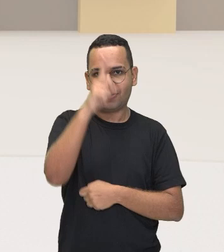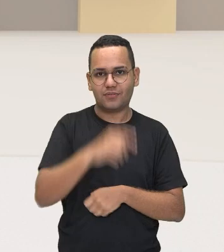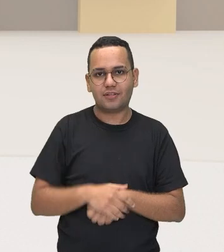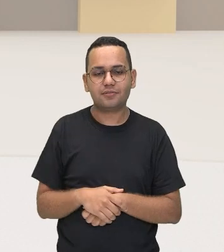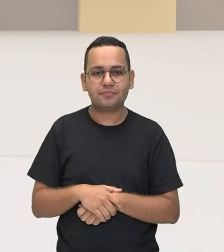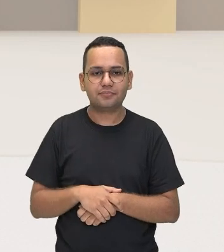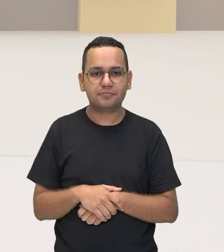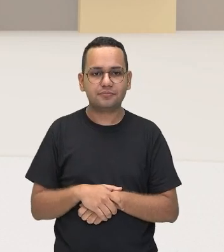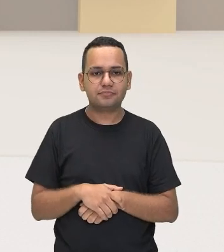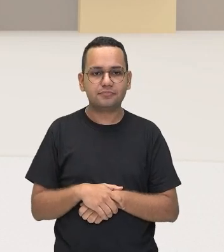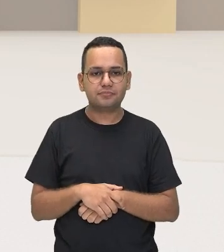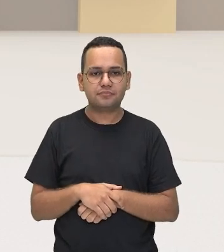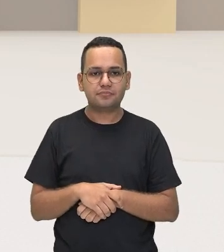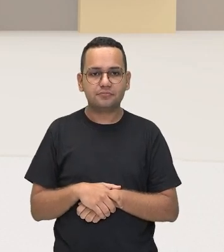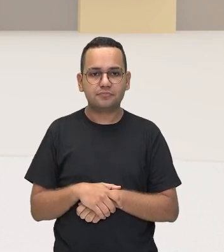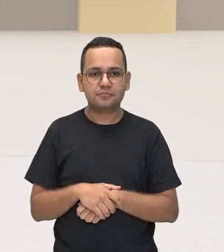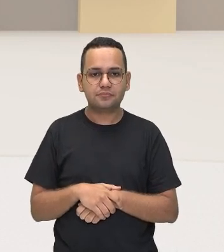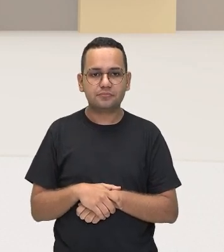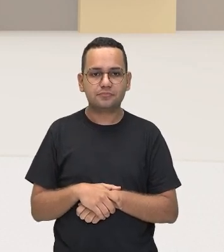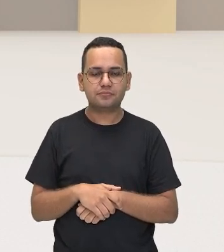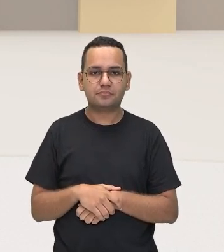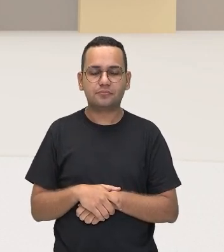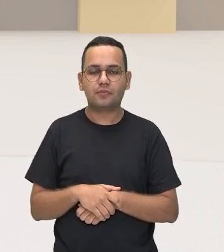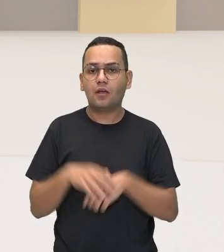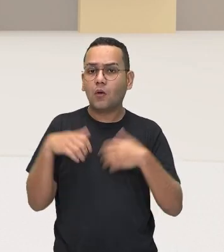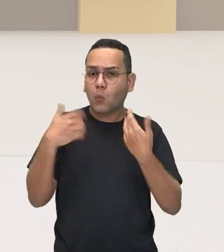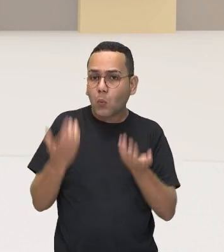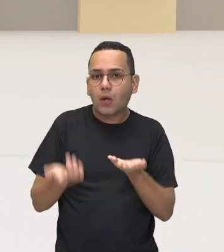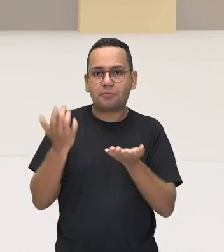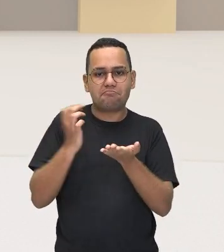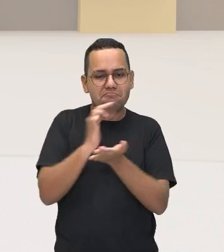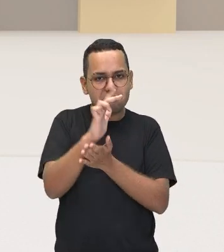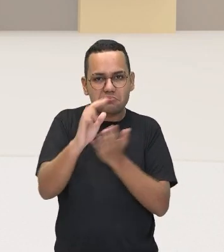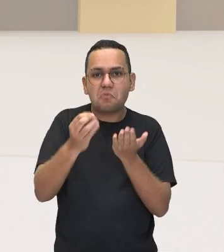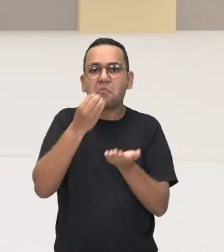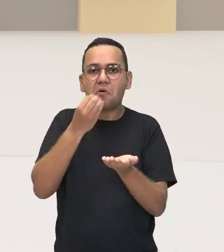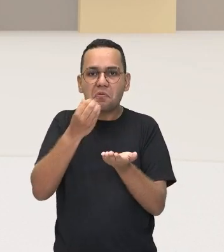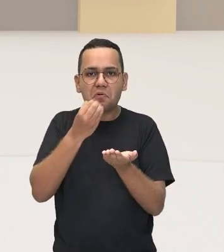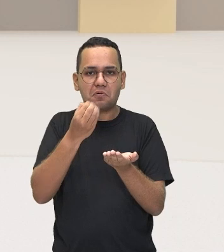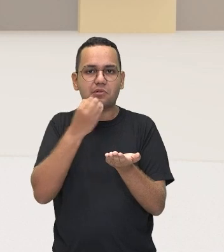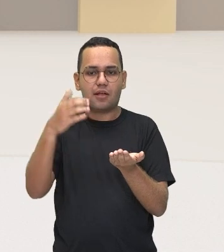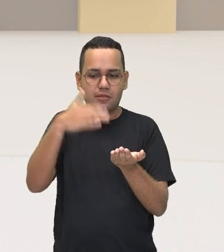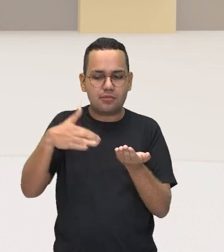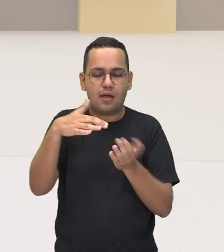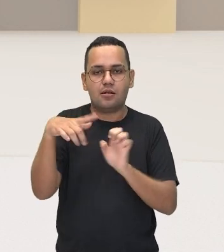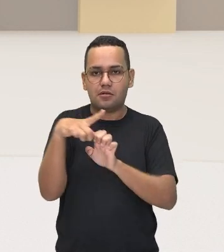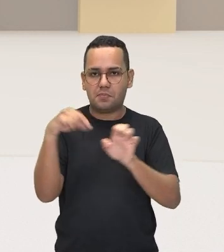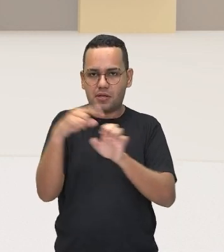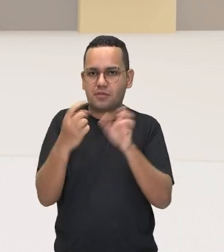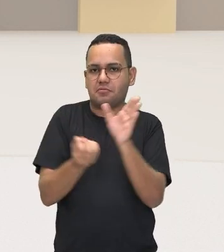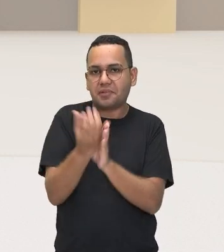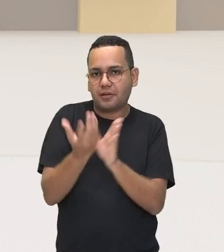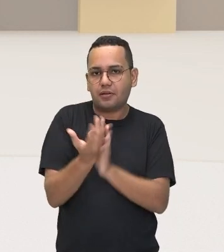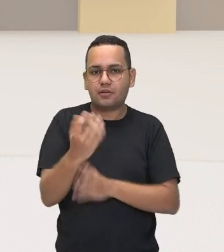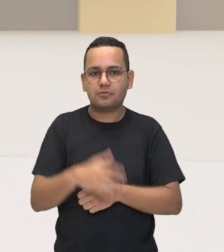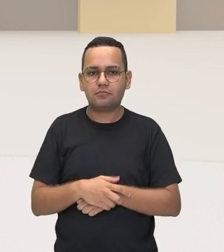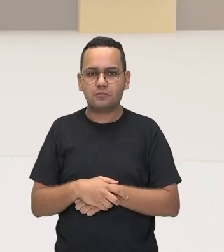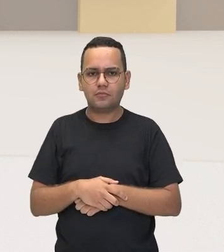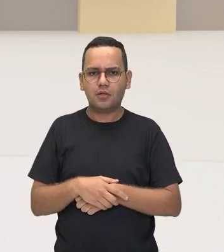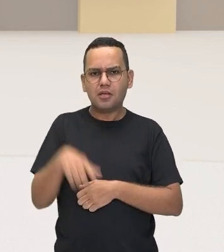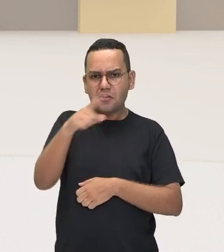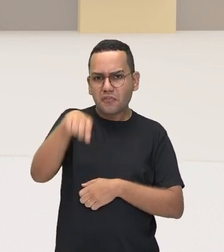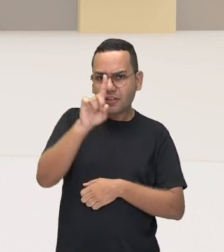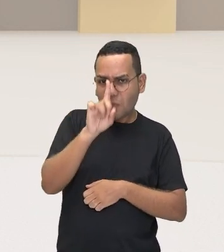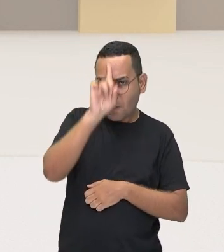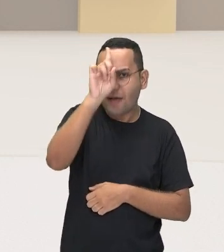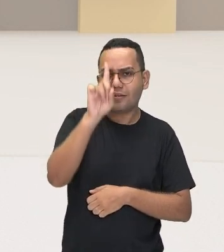de empreender criativas, né, que nós temos aí. E talvez você tenha também, gente, uma ideia, né, que está